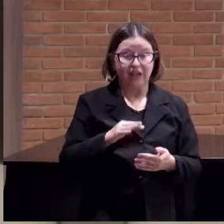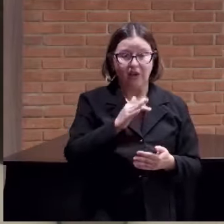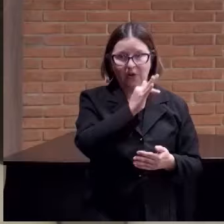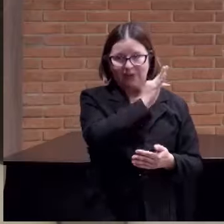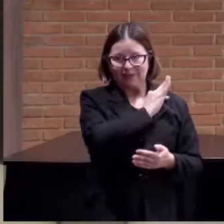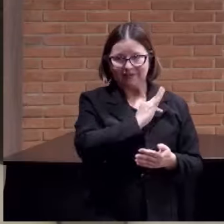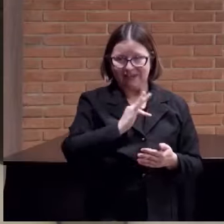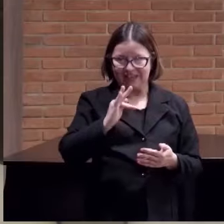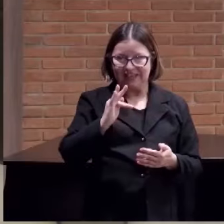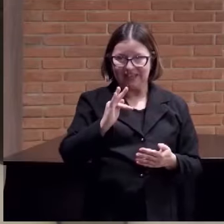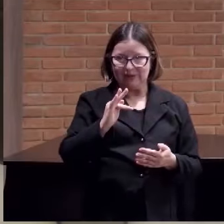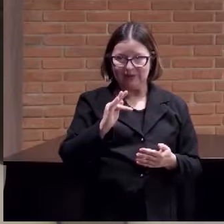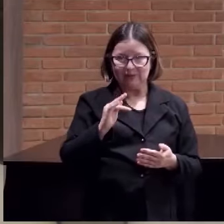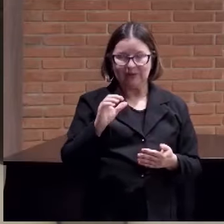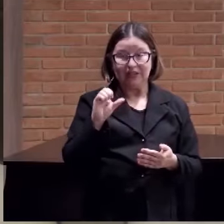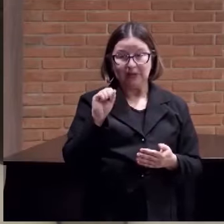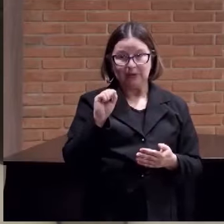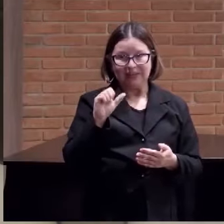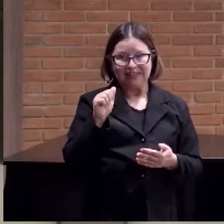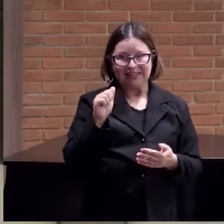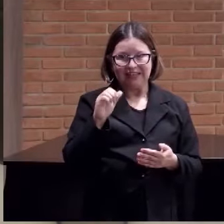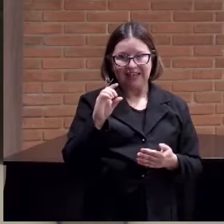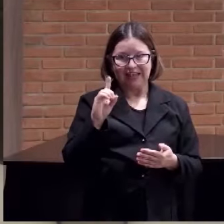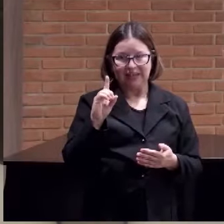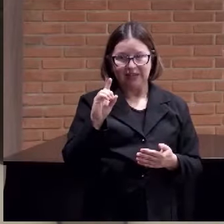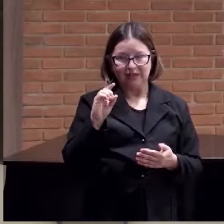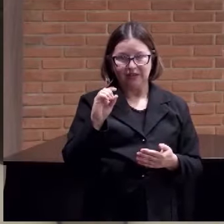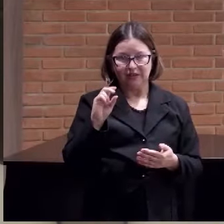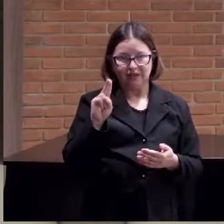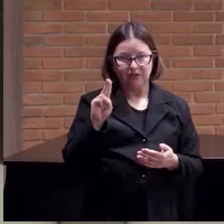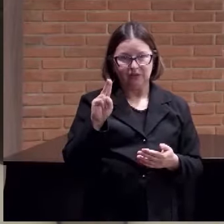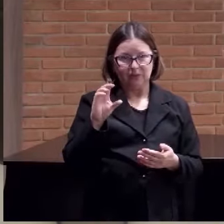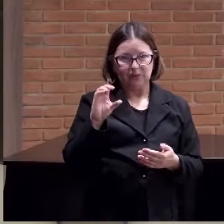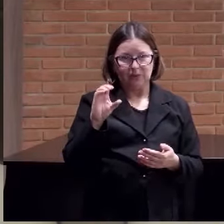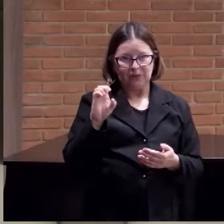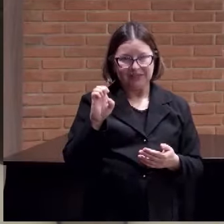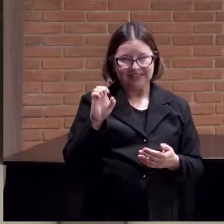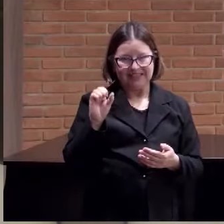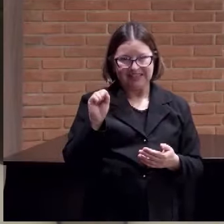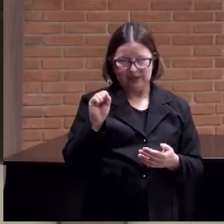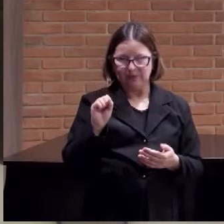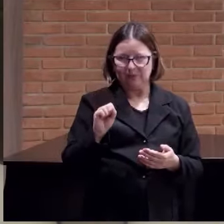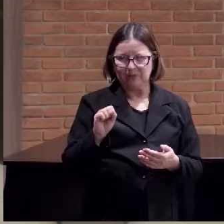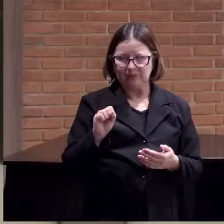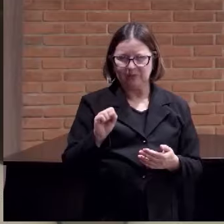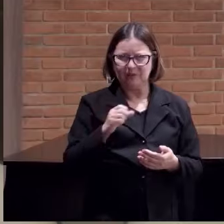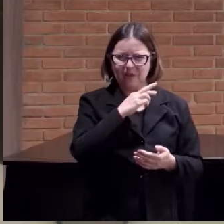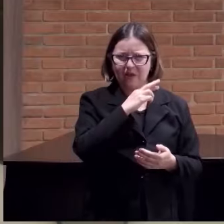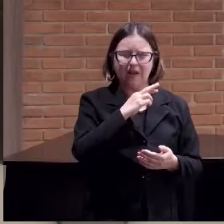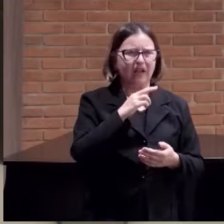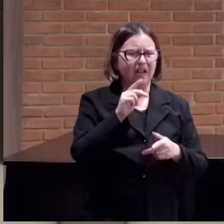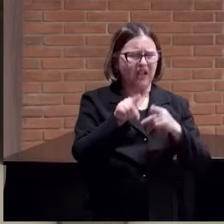Fariseus, saduceus, herodianos, os membros do Sinédrio,